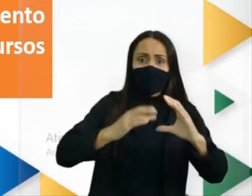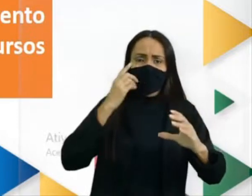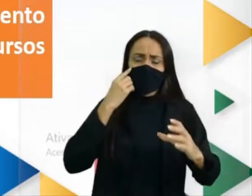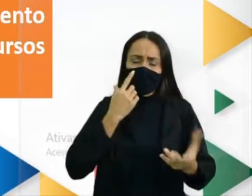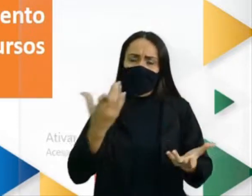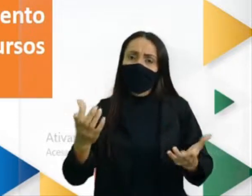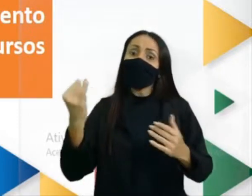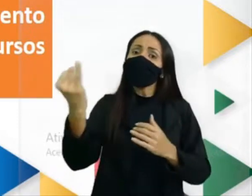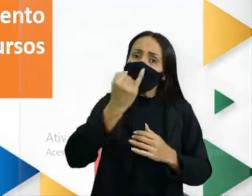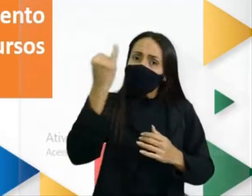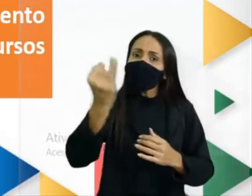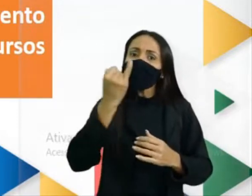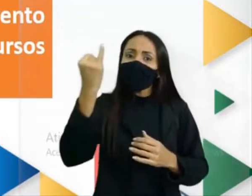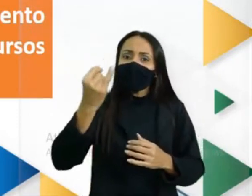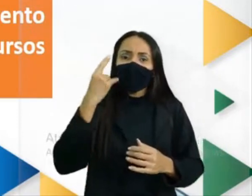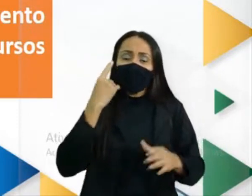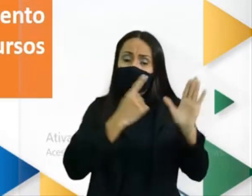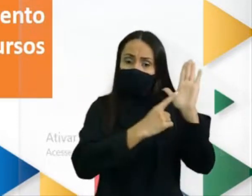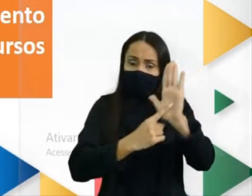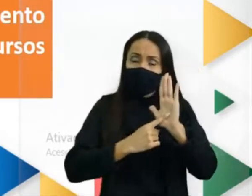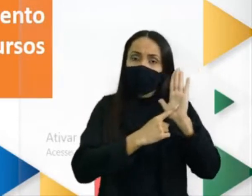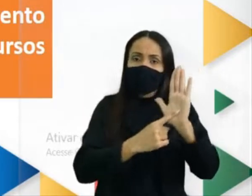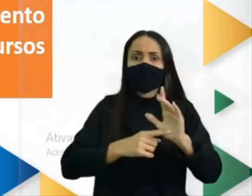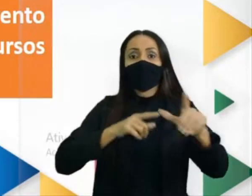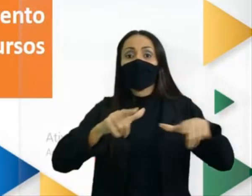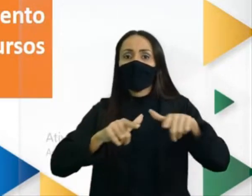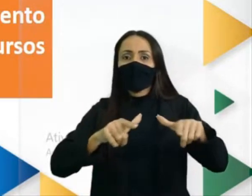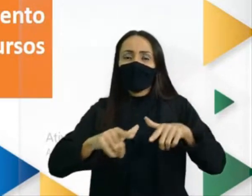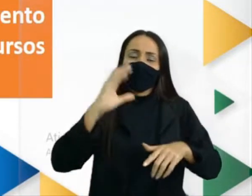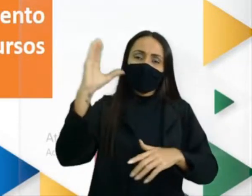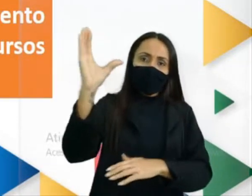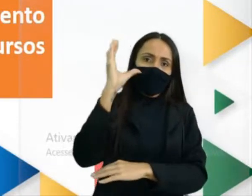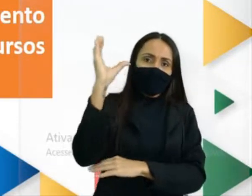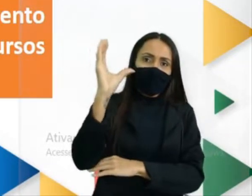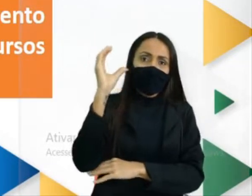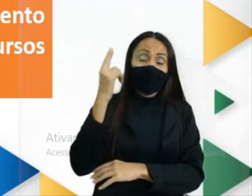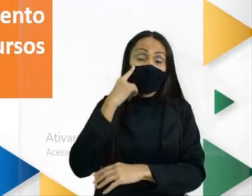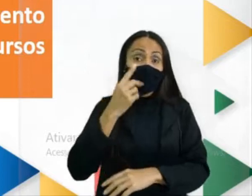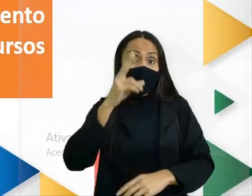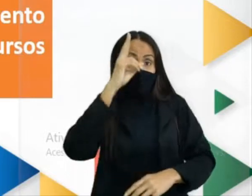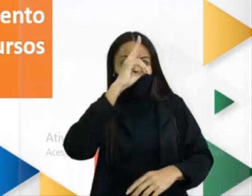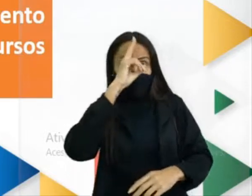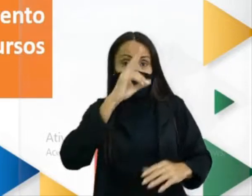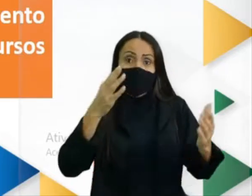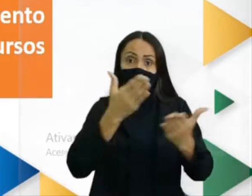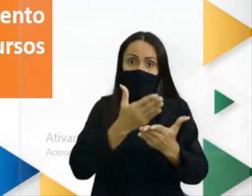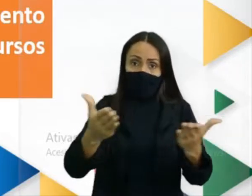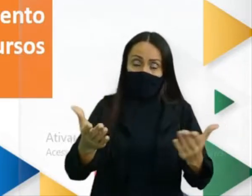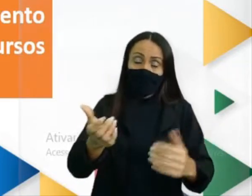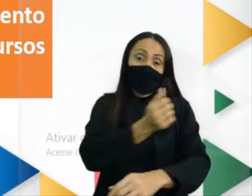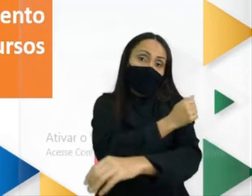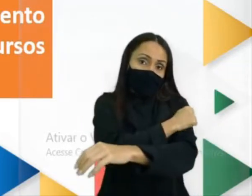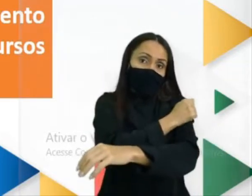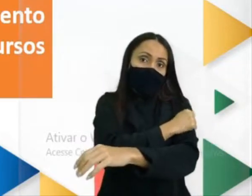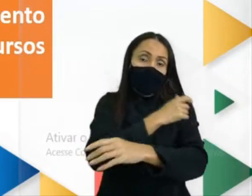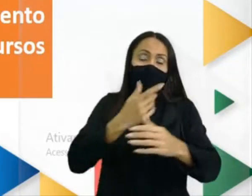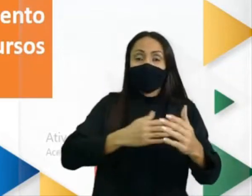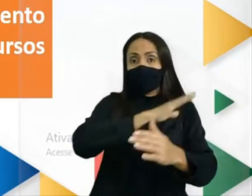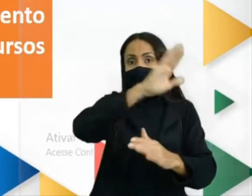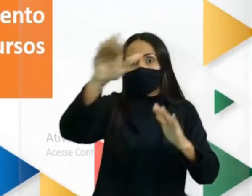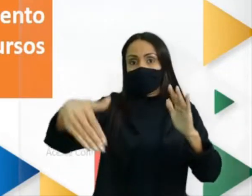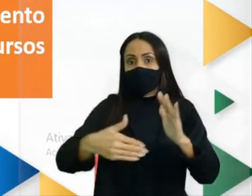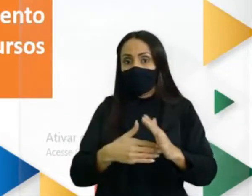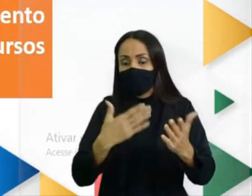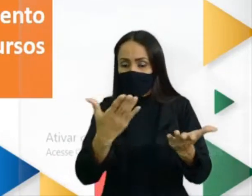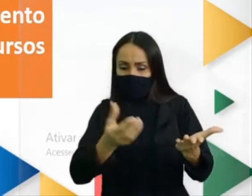atributo importante nas apresentações de trabalhos científicos. Lembrar que vocês, estudantes, em toda a